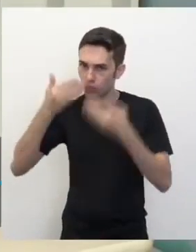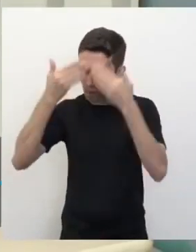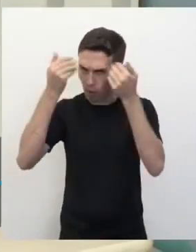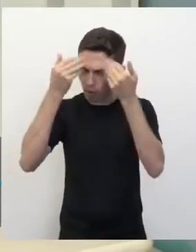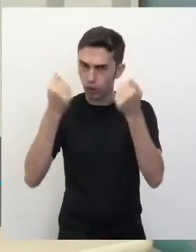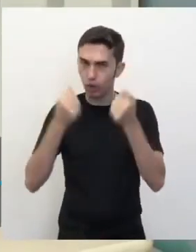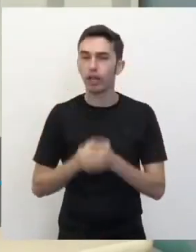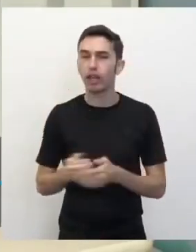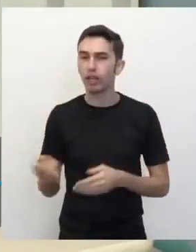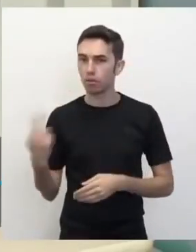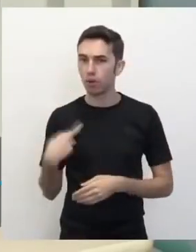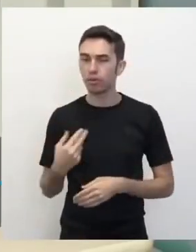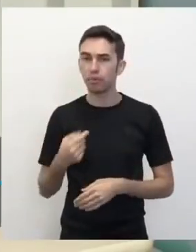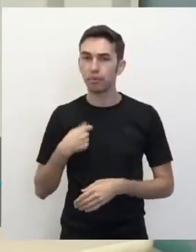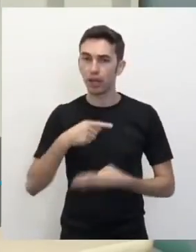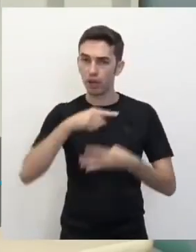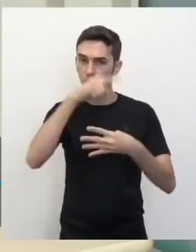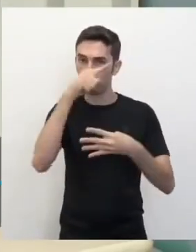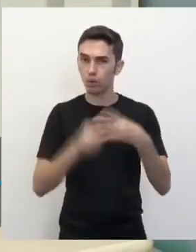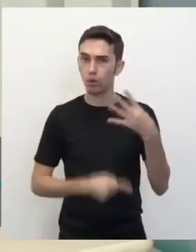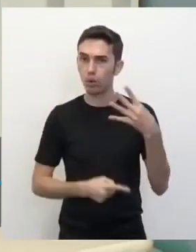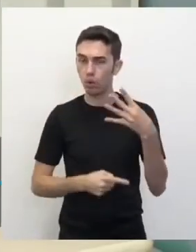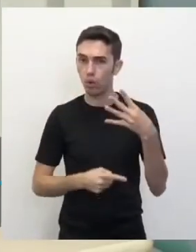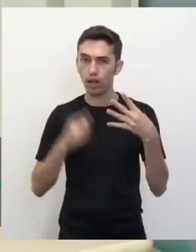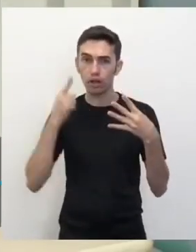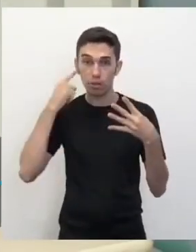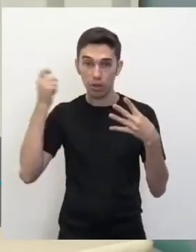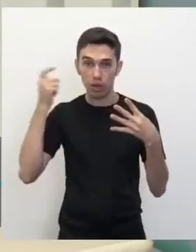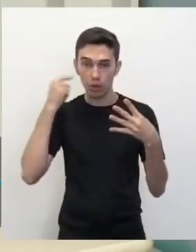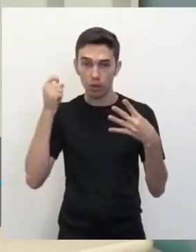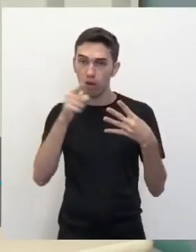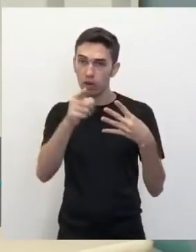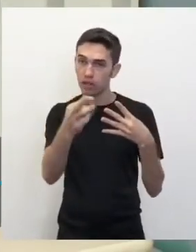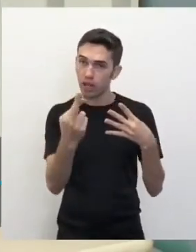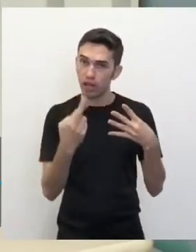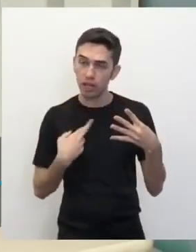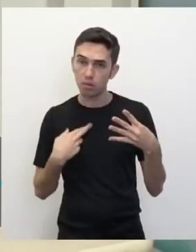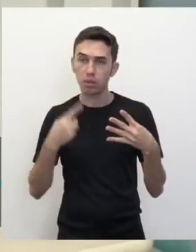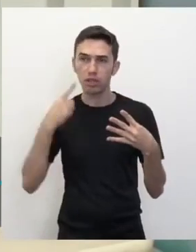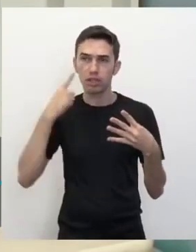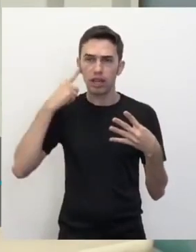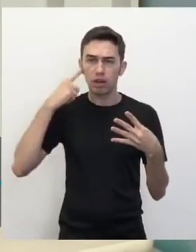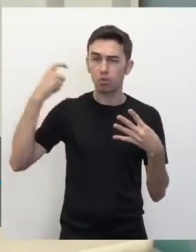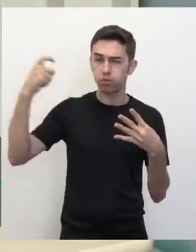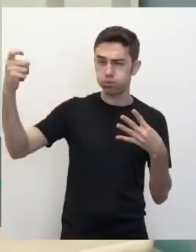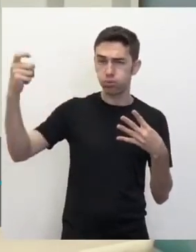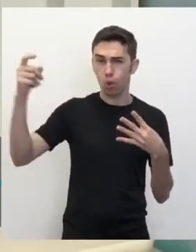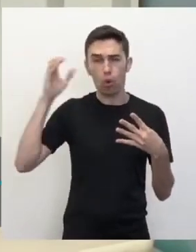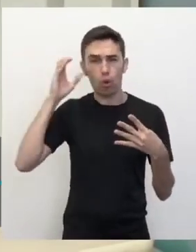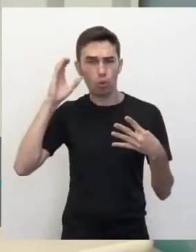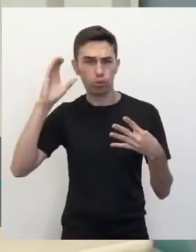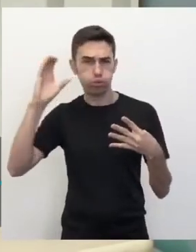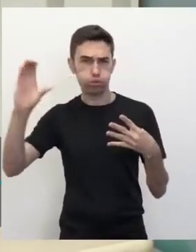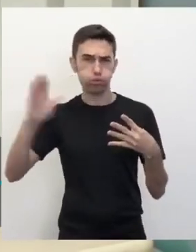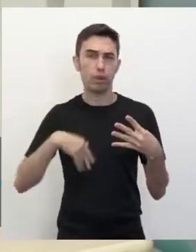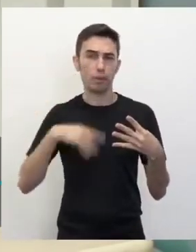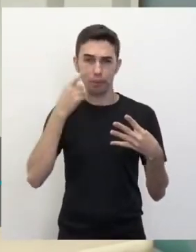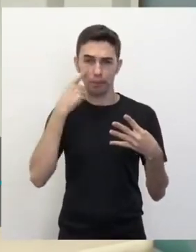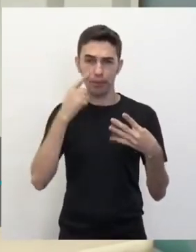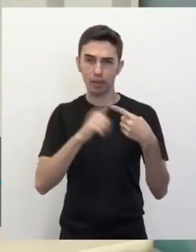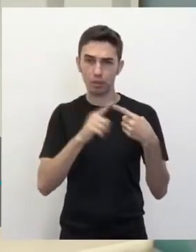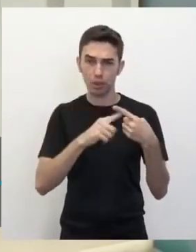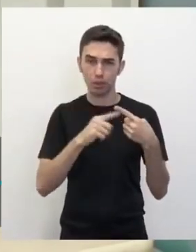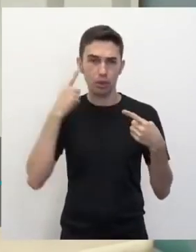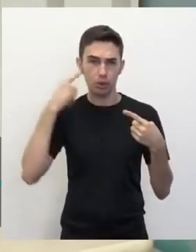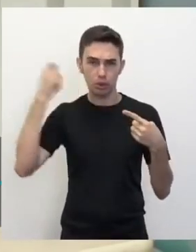trouxe 4 sons. E vocês vão me dizer se ele é agudo ou se ele é grave. Solta o primeiro som,